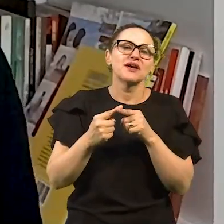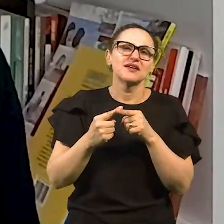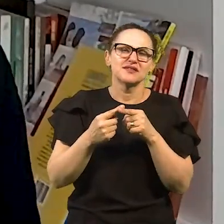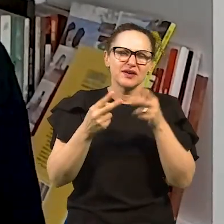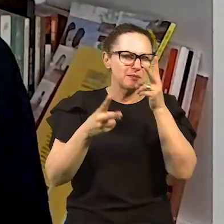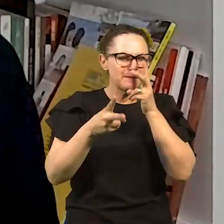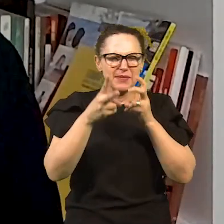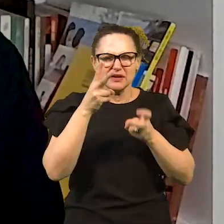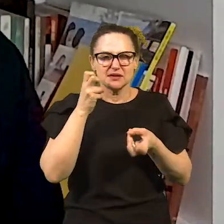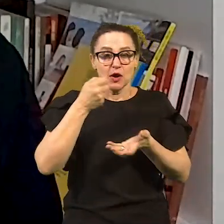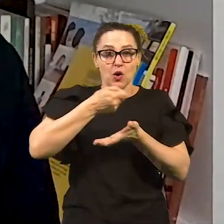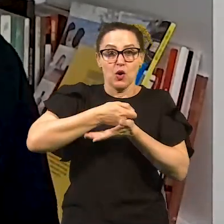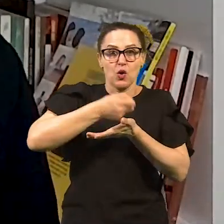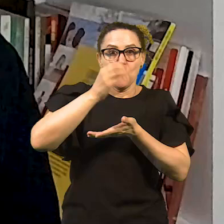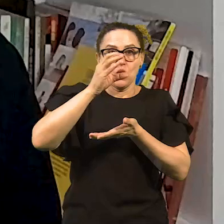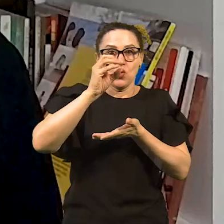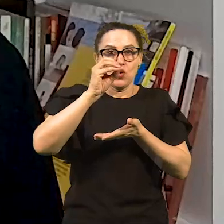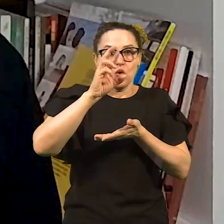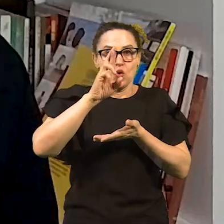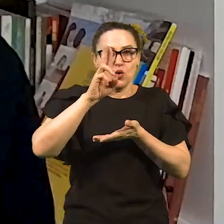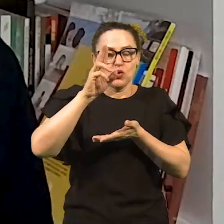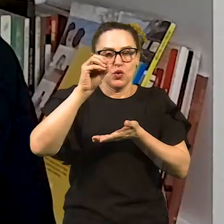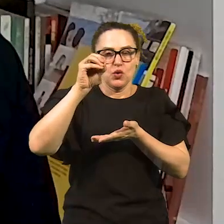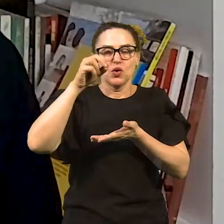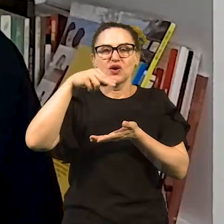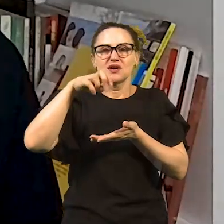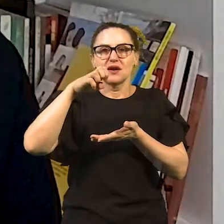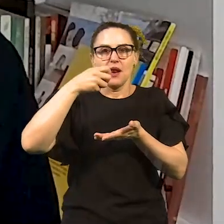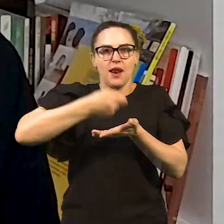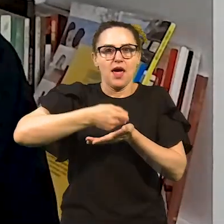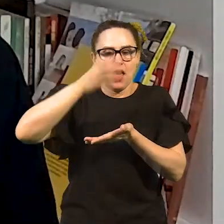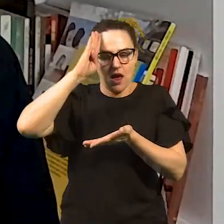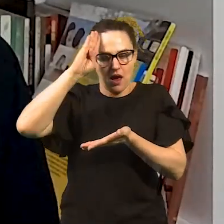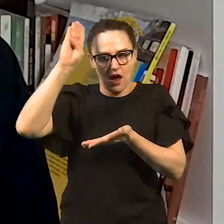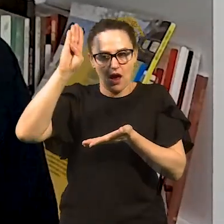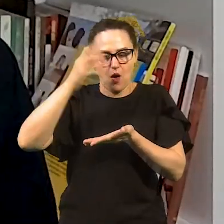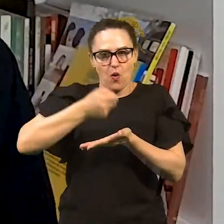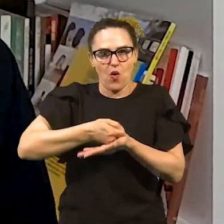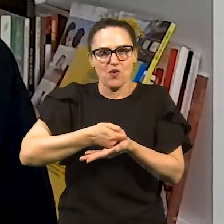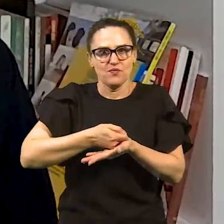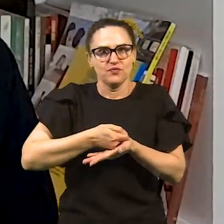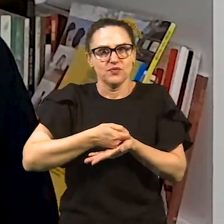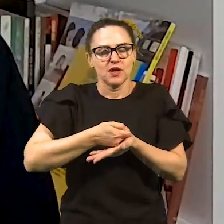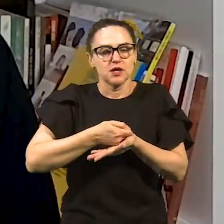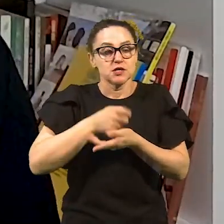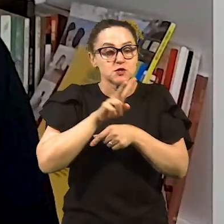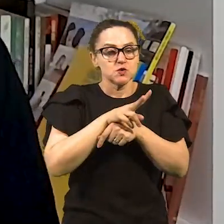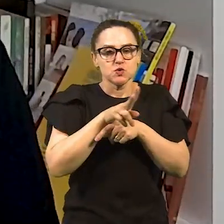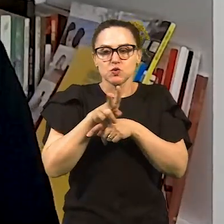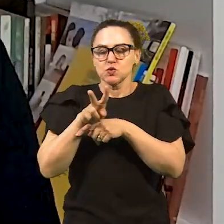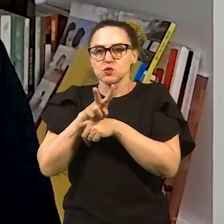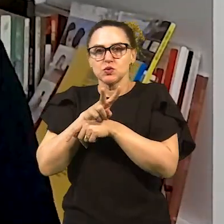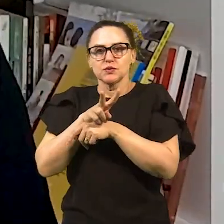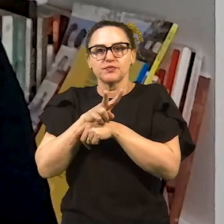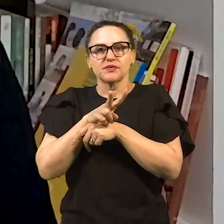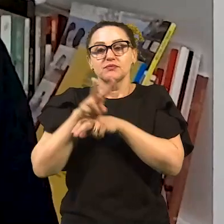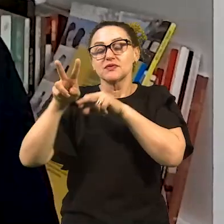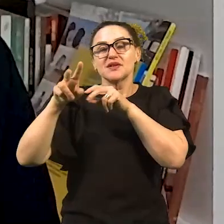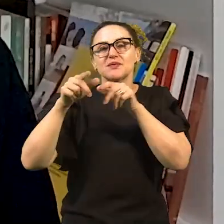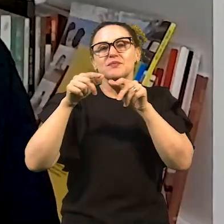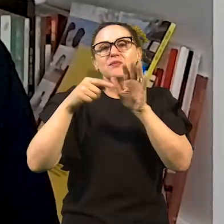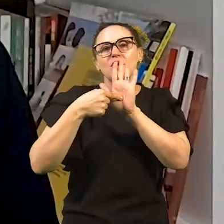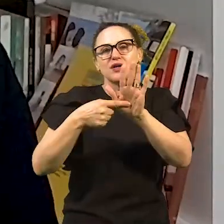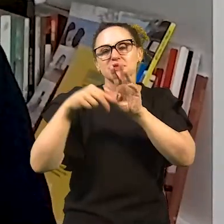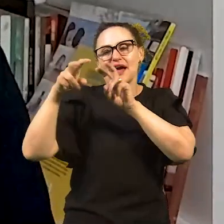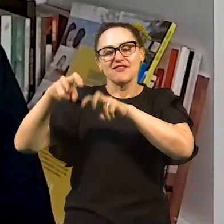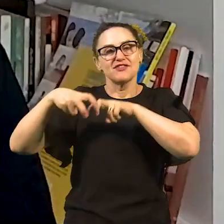do coronelismo, desse fazendeiro que tem poder de vida e morte sobre as pessoas que estão na sua fazenda. E a gente tem esse personagem,